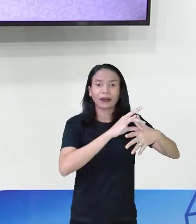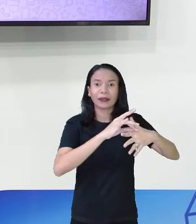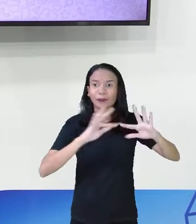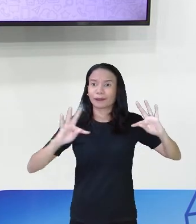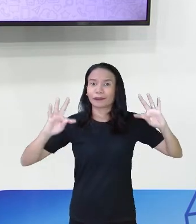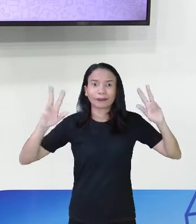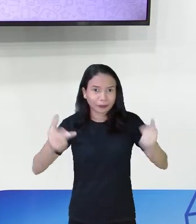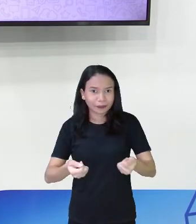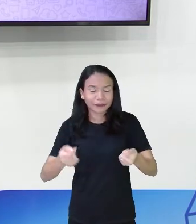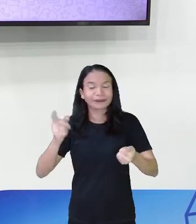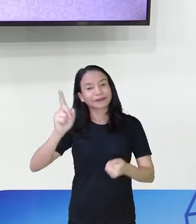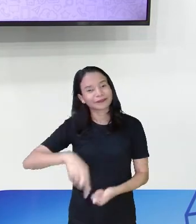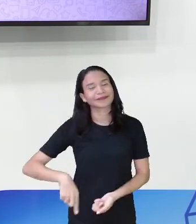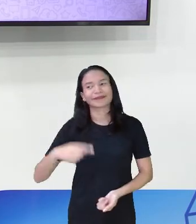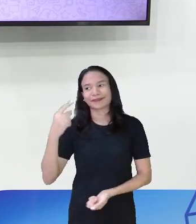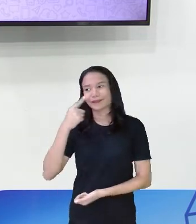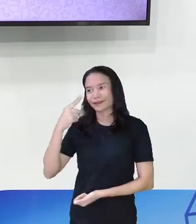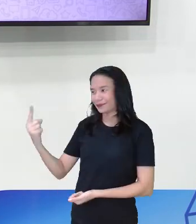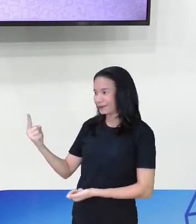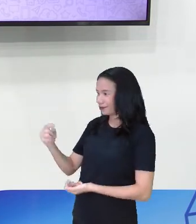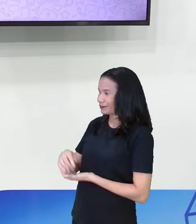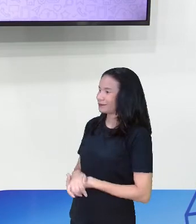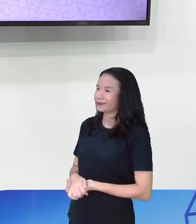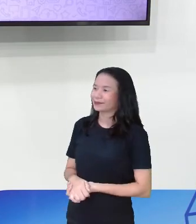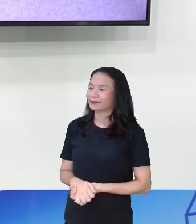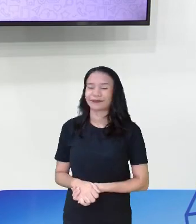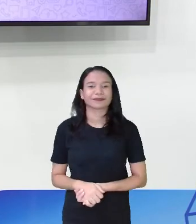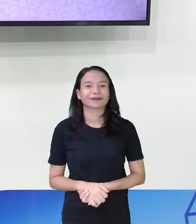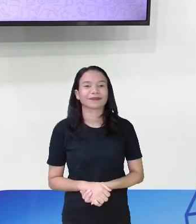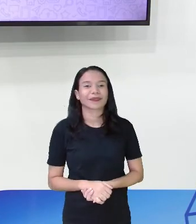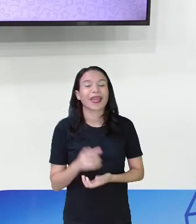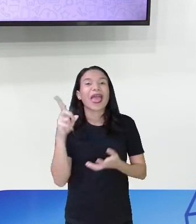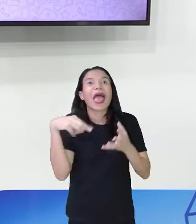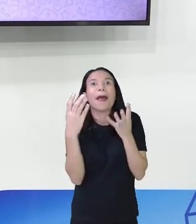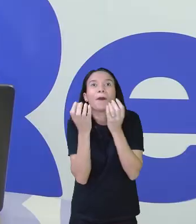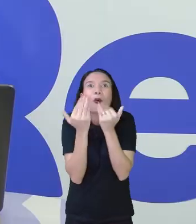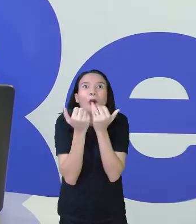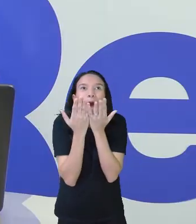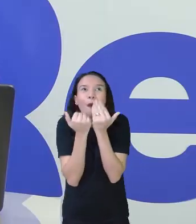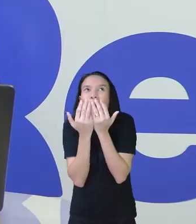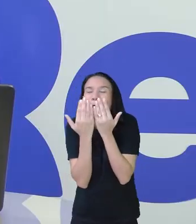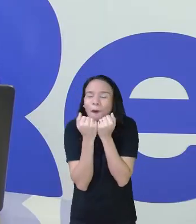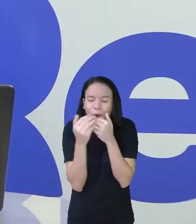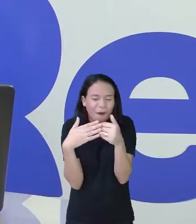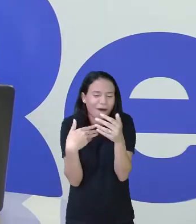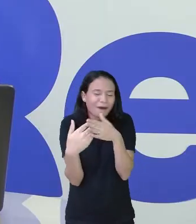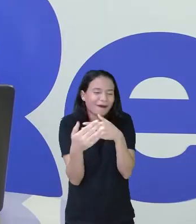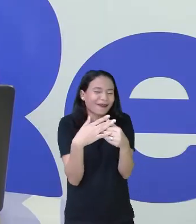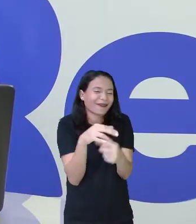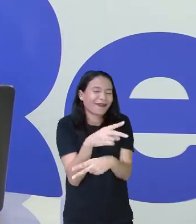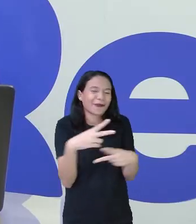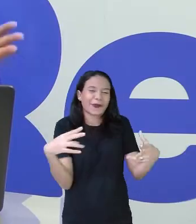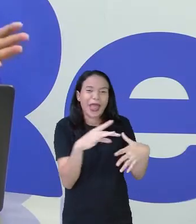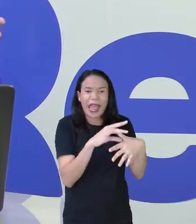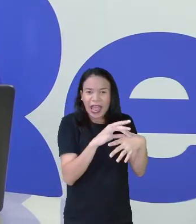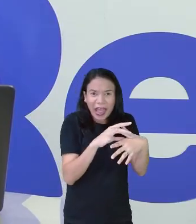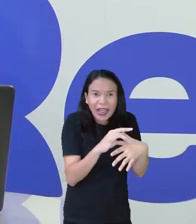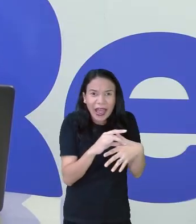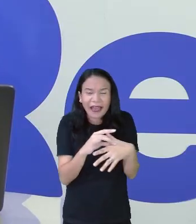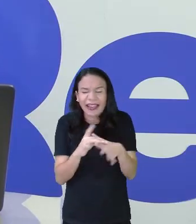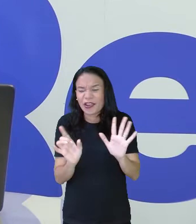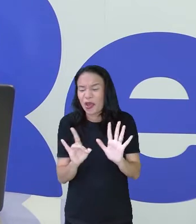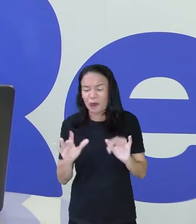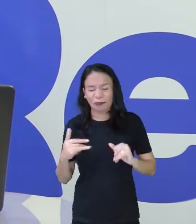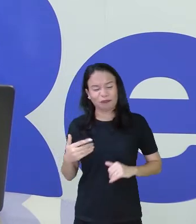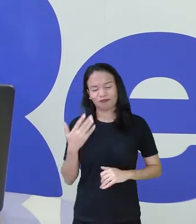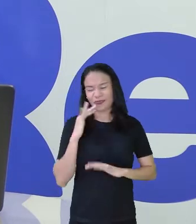é o caso aqui desse animalzinho. Na verdade, ele é bom de boca, né? Ele não tem guloso. Ele não é luxento,